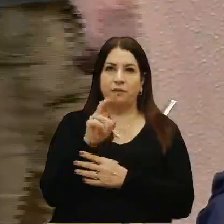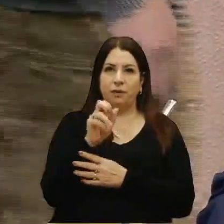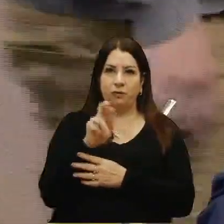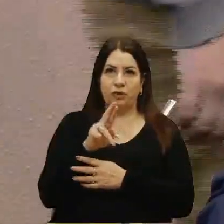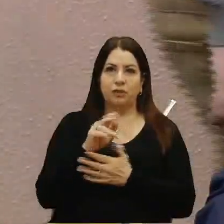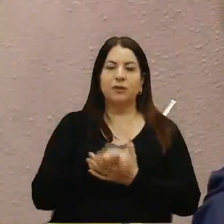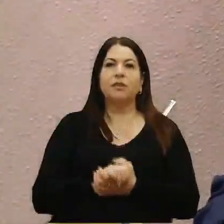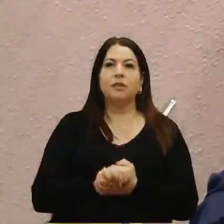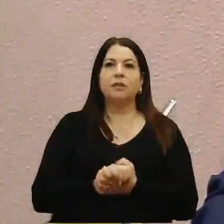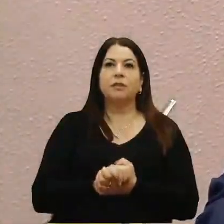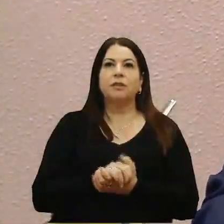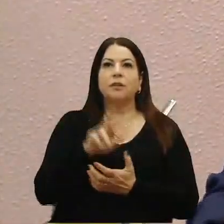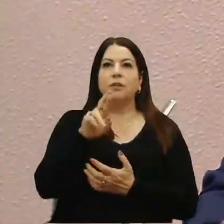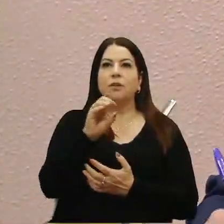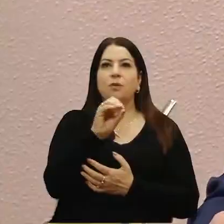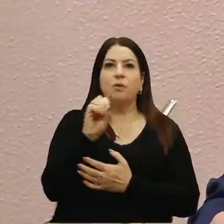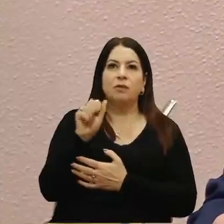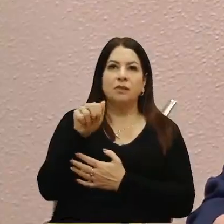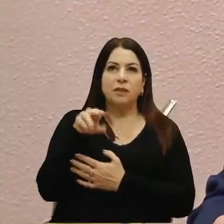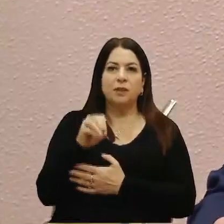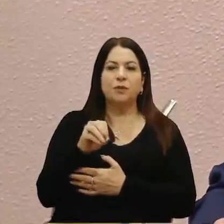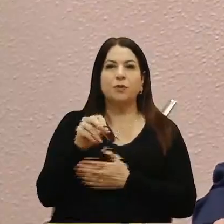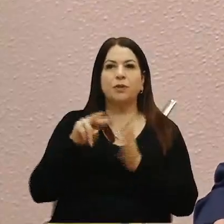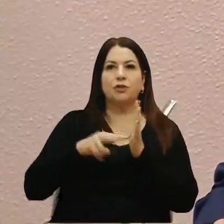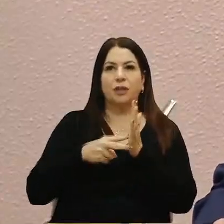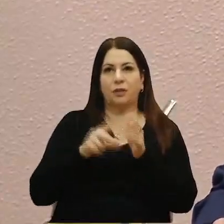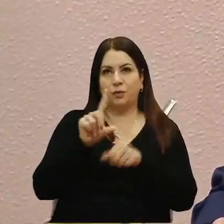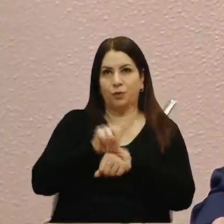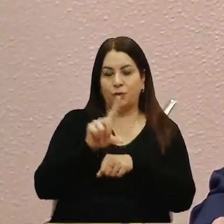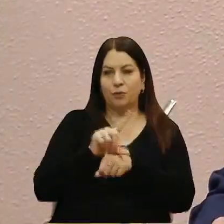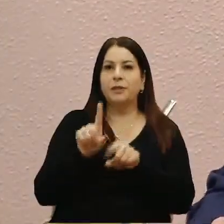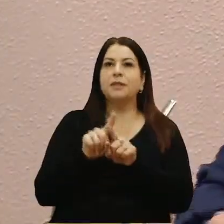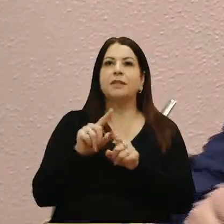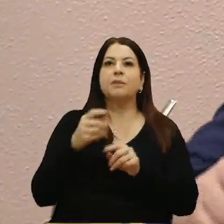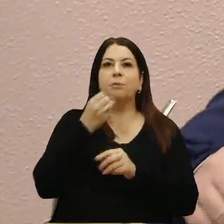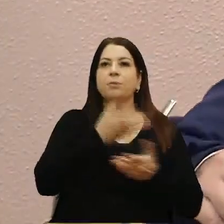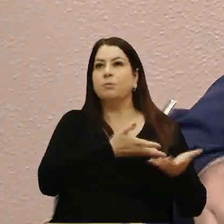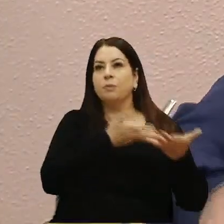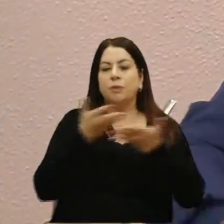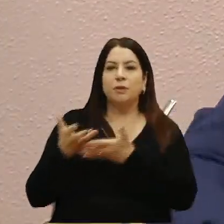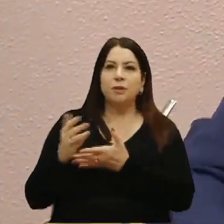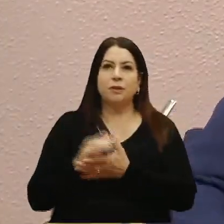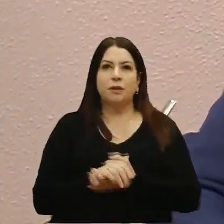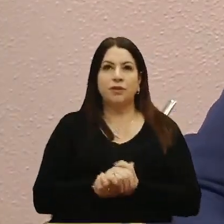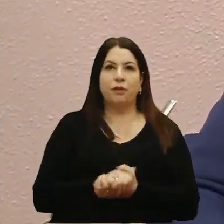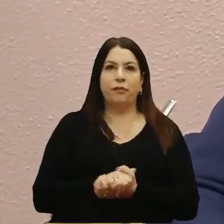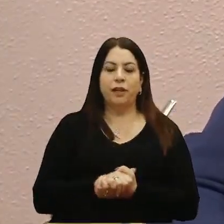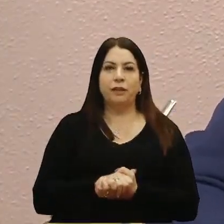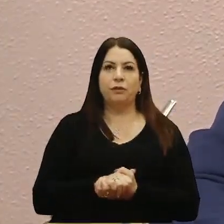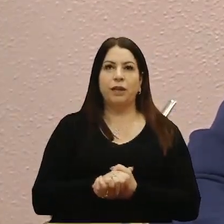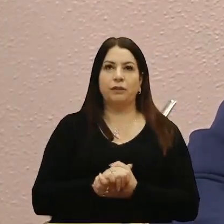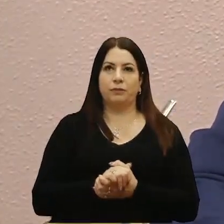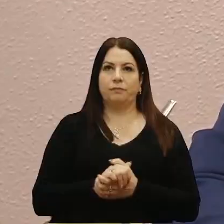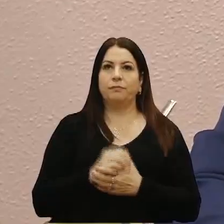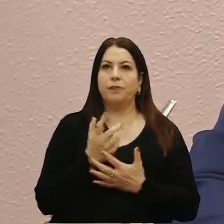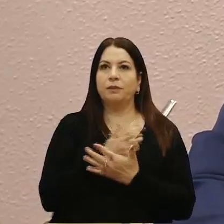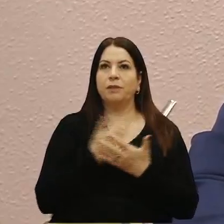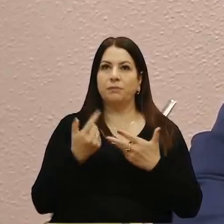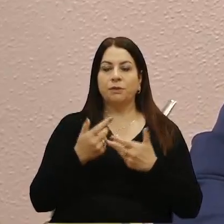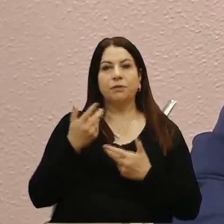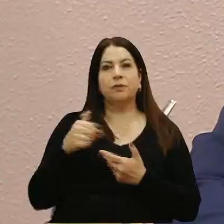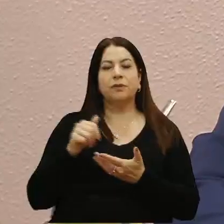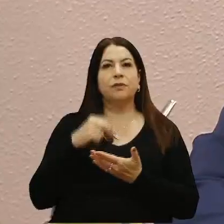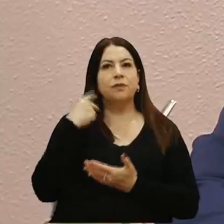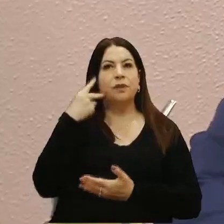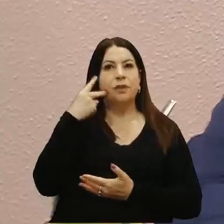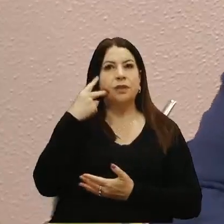bem-vindo. Rossano, do Cindy Lojas, bem-vindo a todos e a todas. Peço a Com palavra. a palavra,